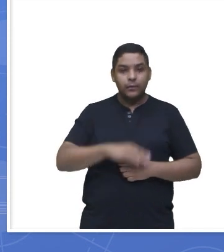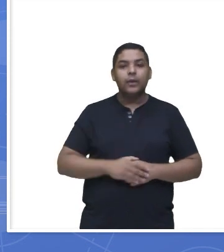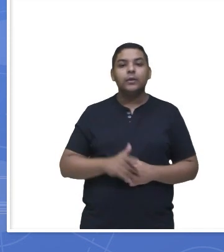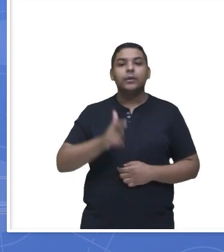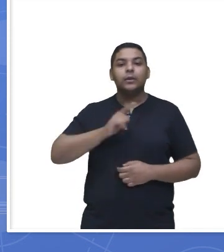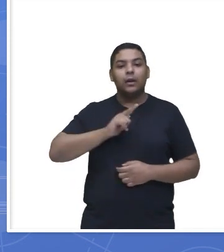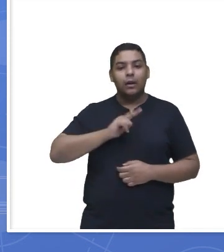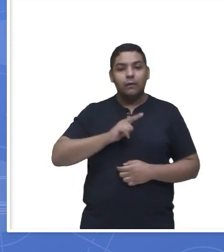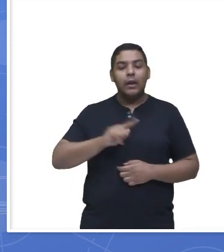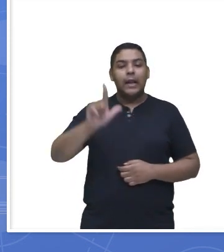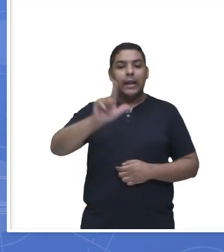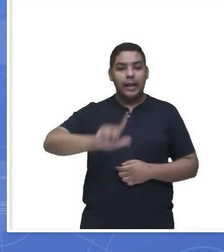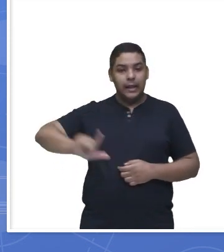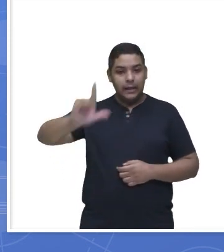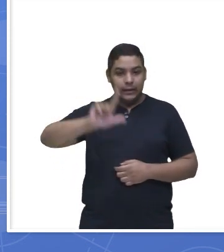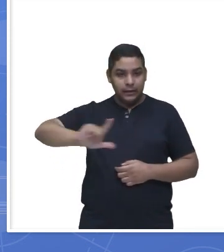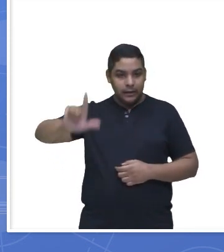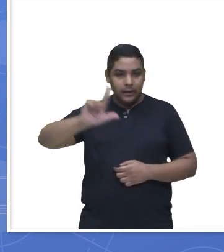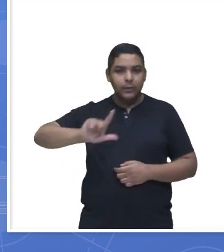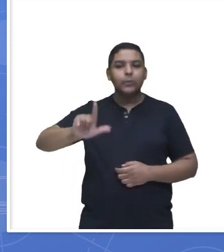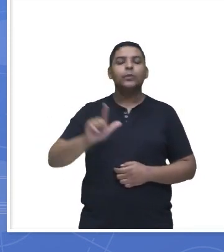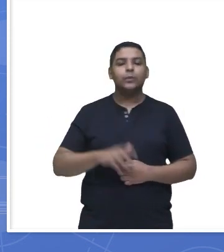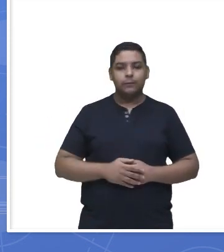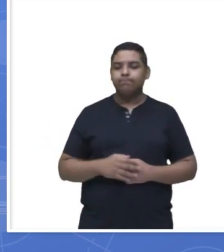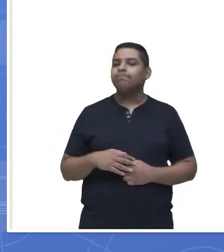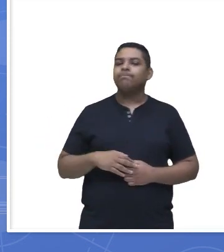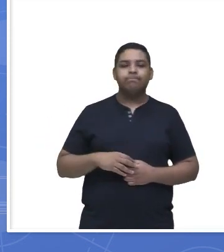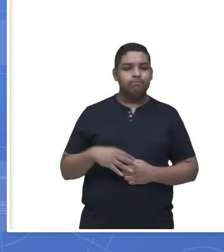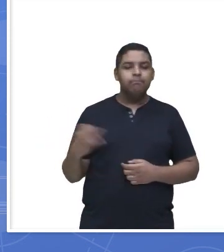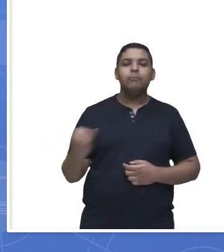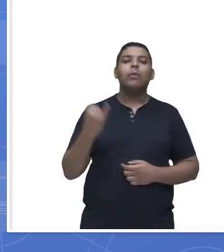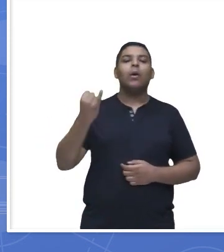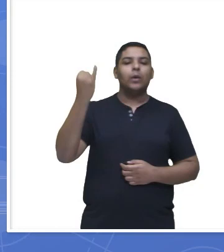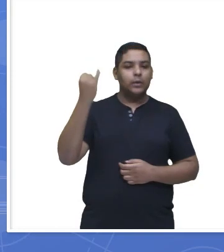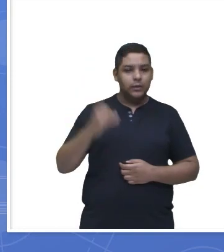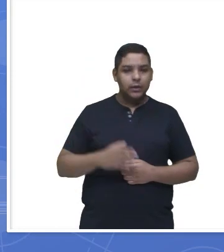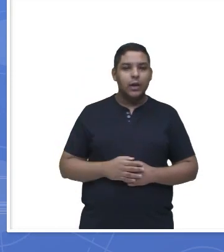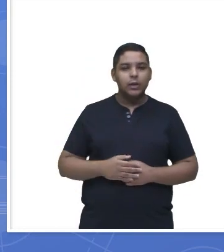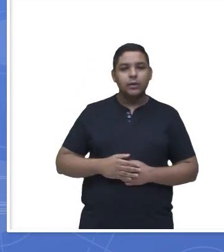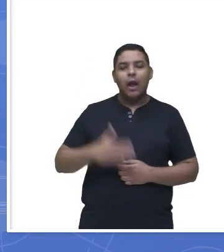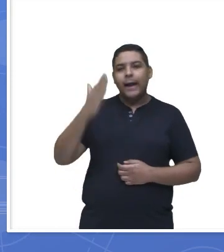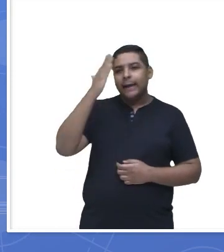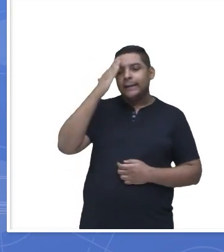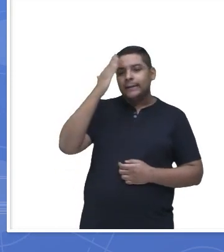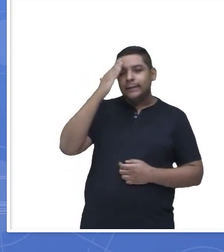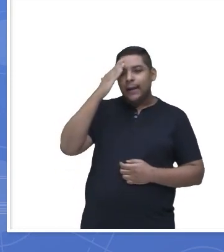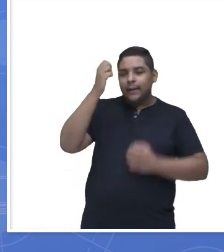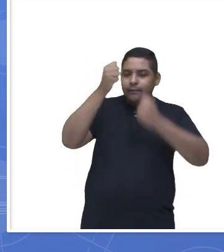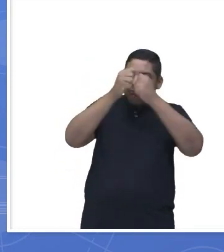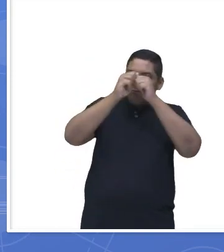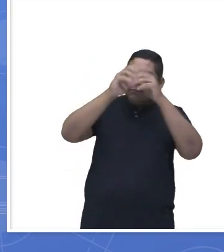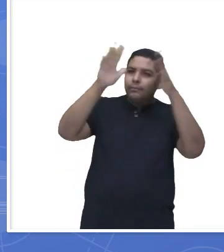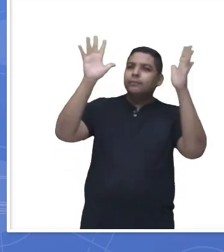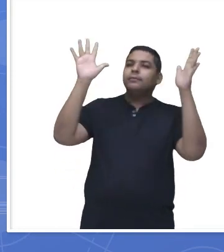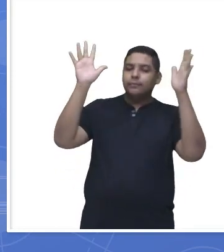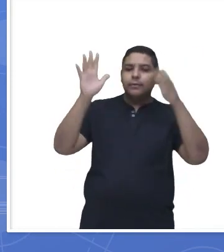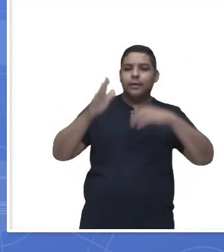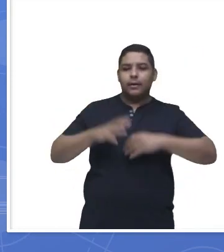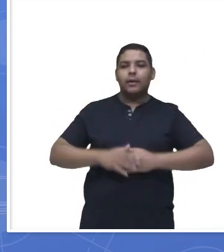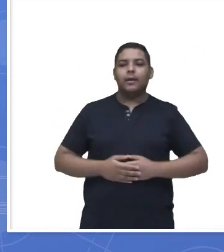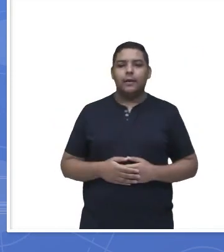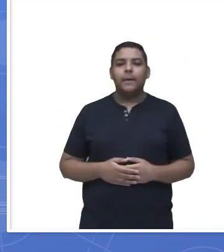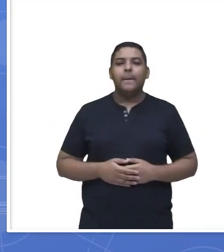literatura também muito importante para todos nós. A literatura nos faz entender também o mundo de forma diferente